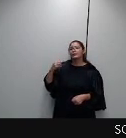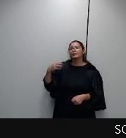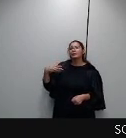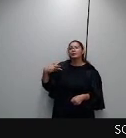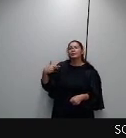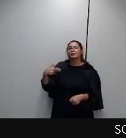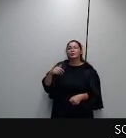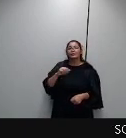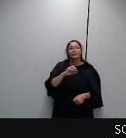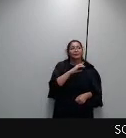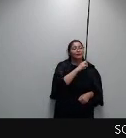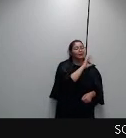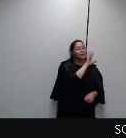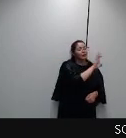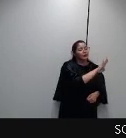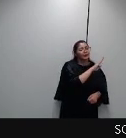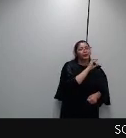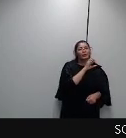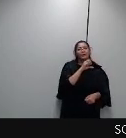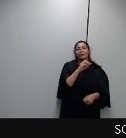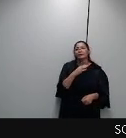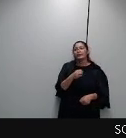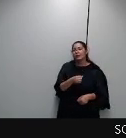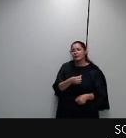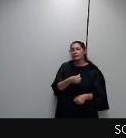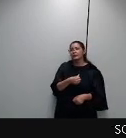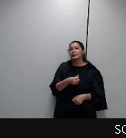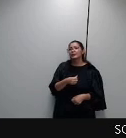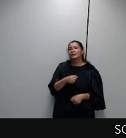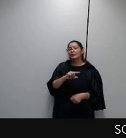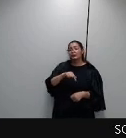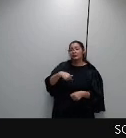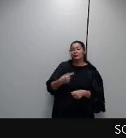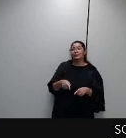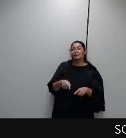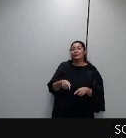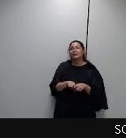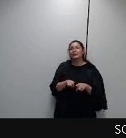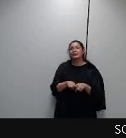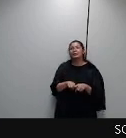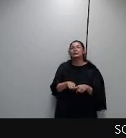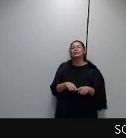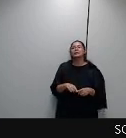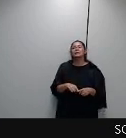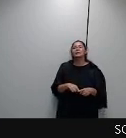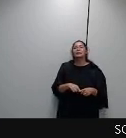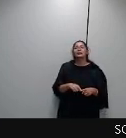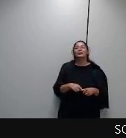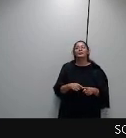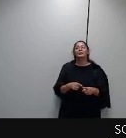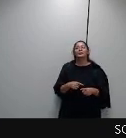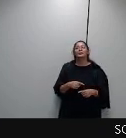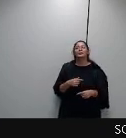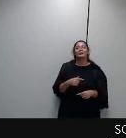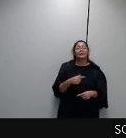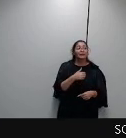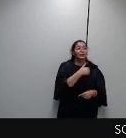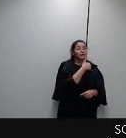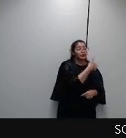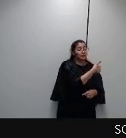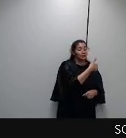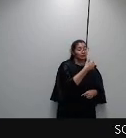49 445 da relatoria do ministério de cocaína agravo interno no resp 14